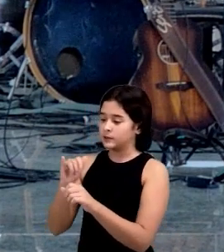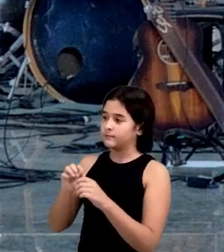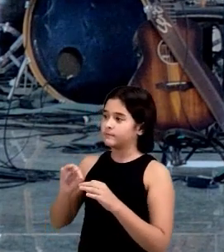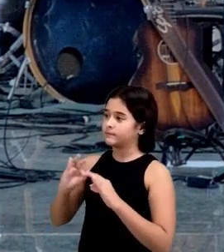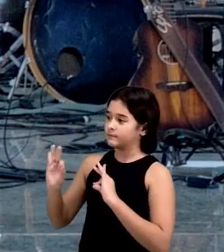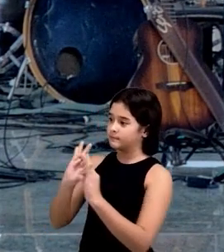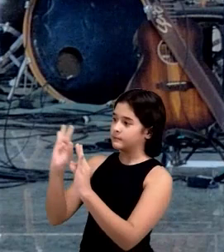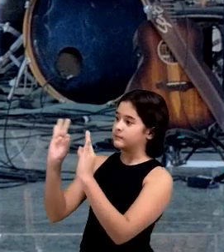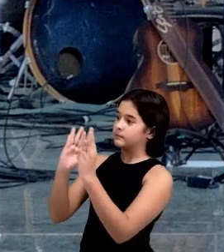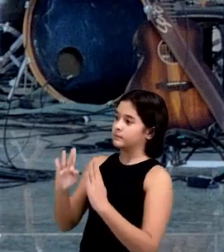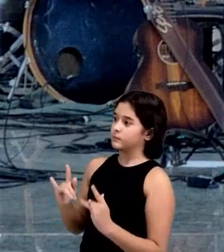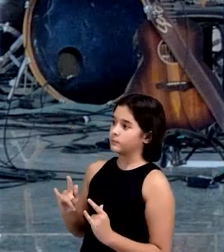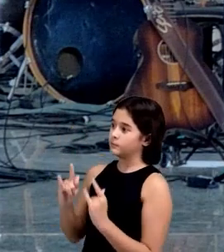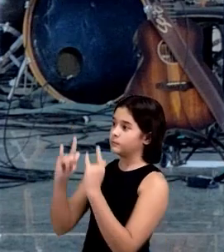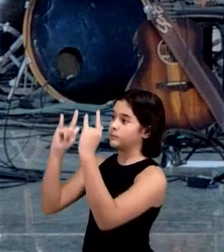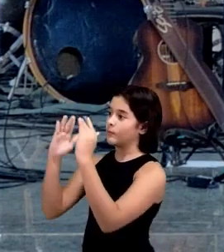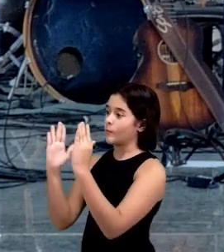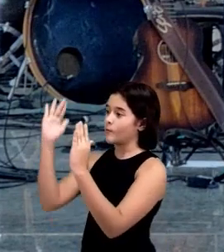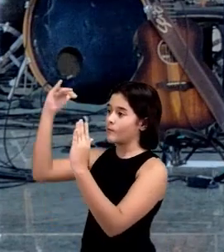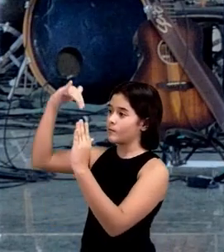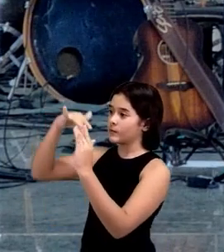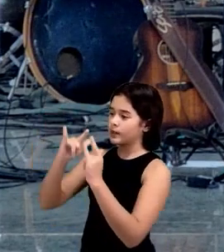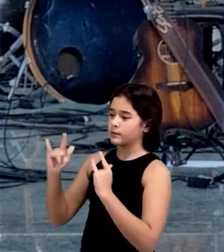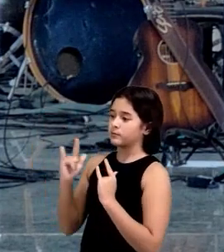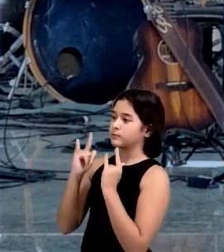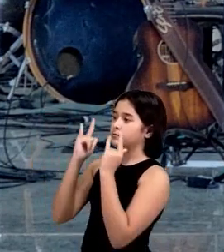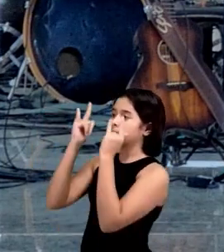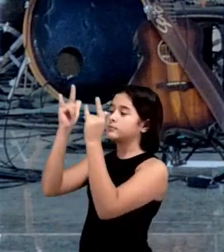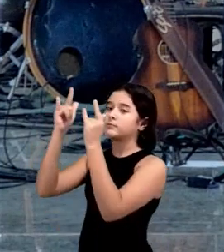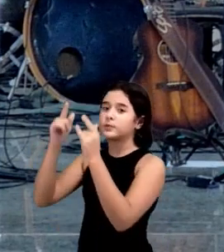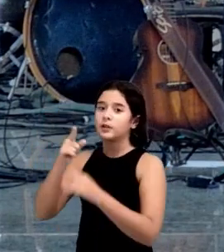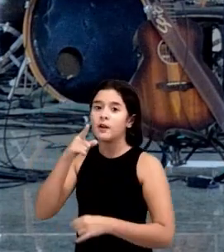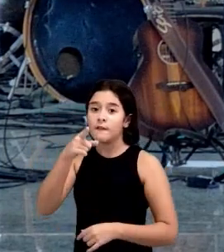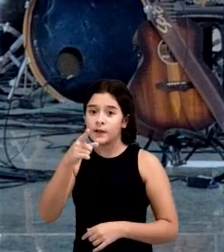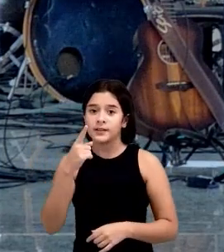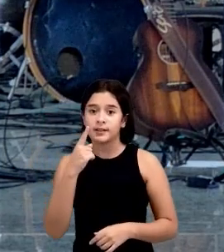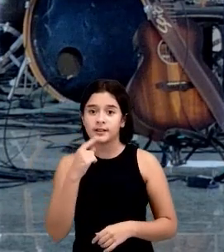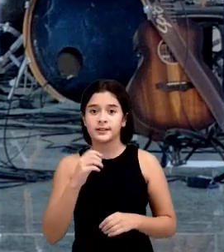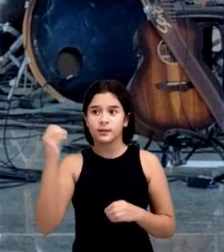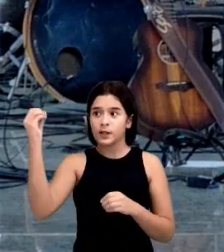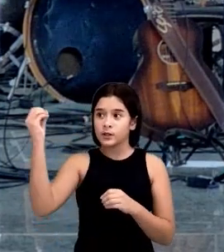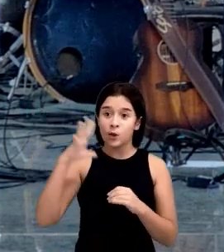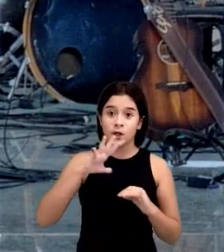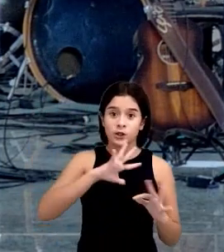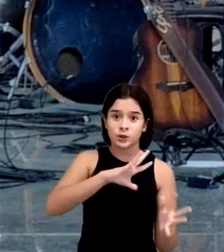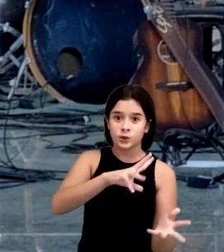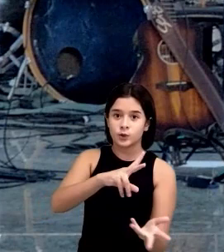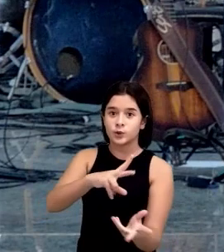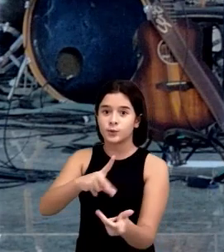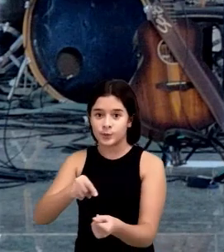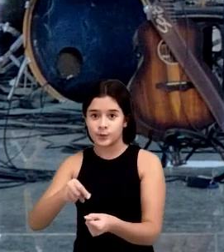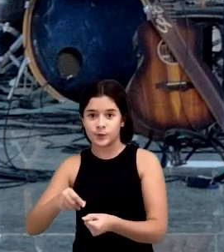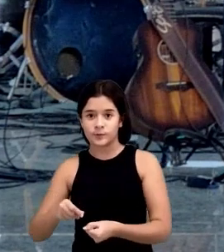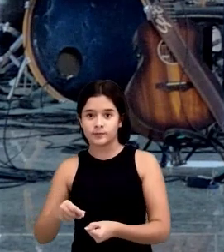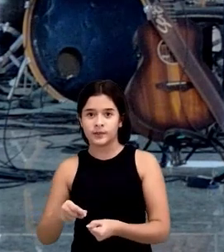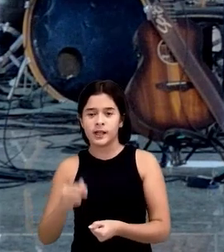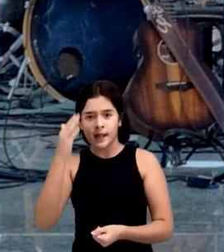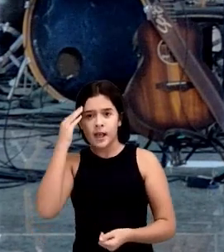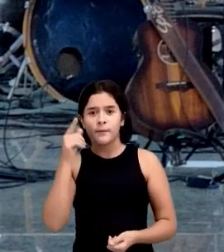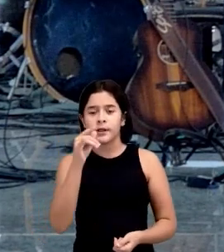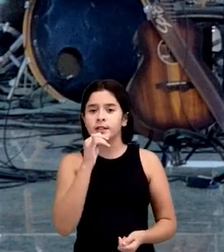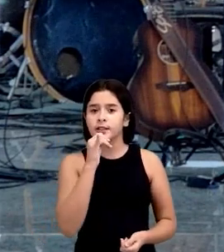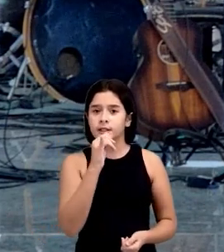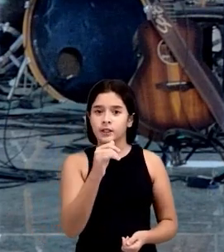Vocês são a luz do mundo. Sabe o que ele está dizendo aqui? Se você é a luz, é compulsório. Onde você chega,